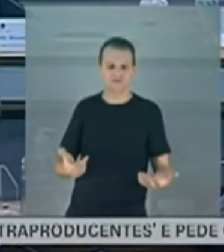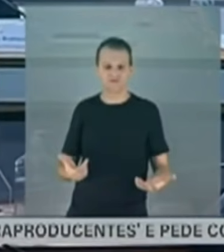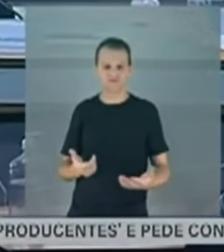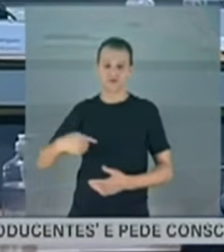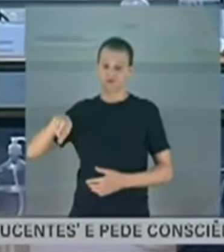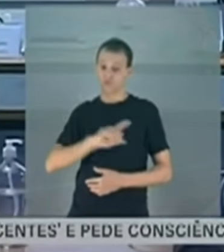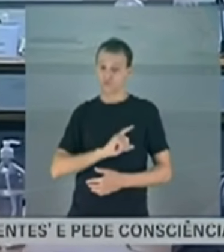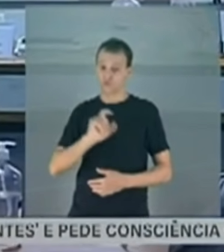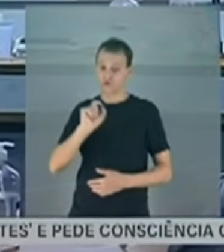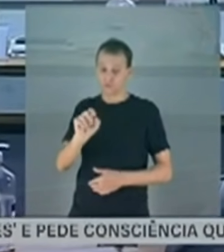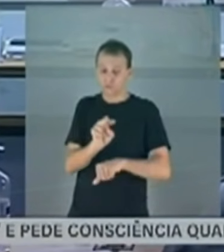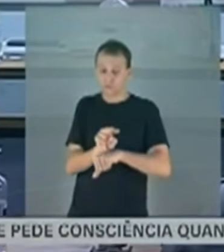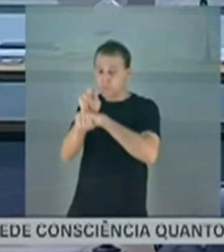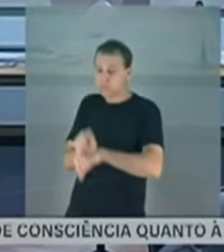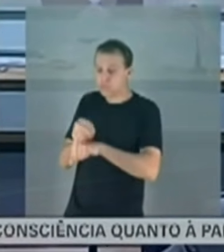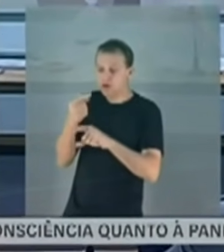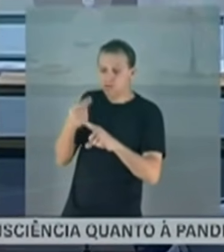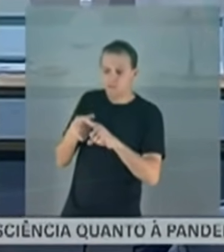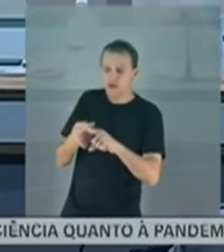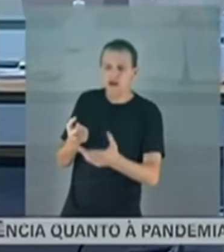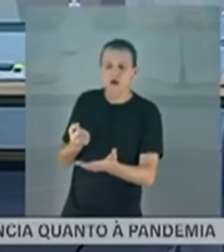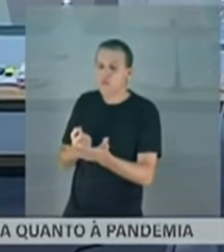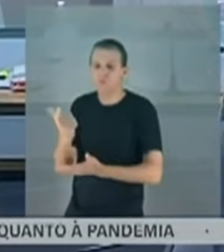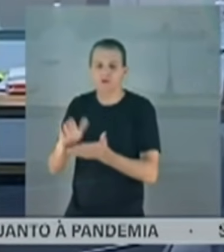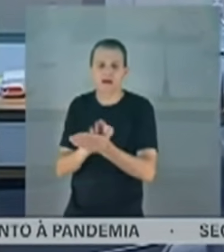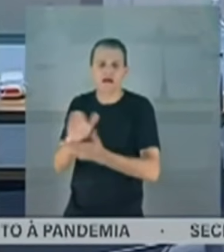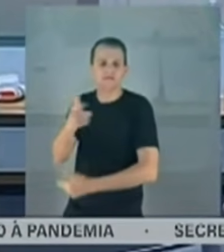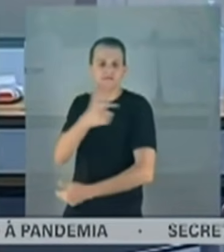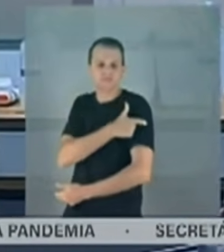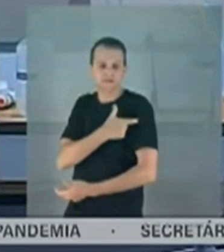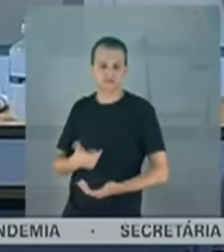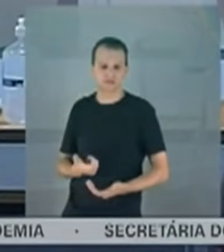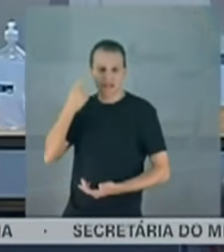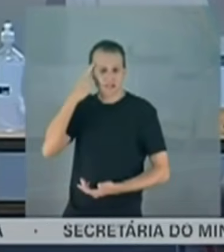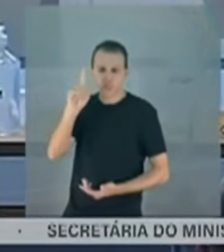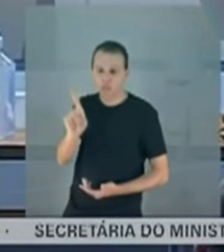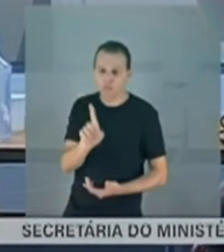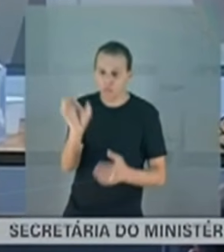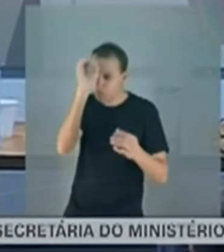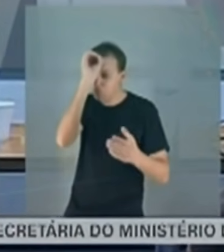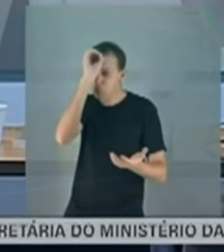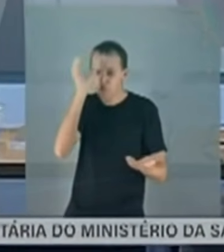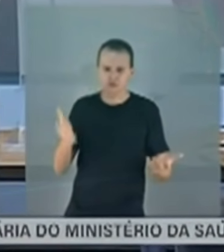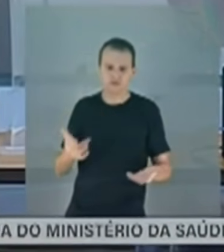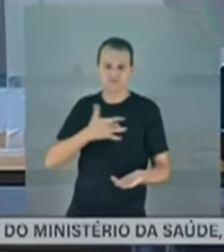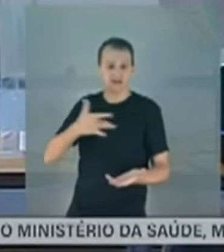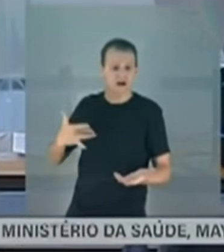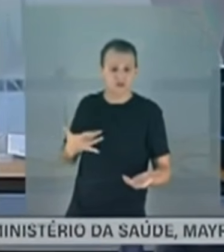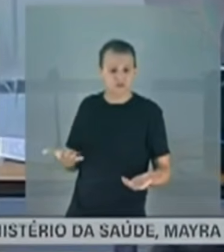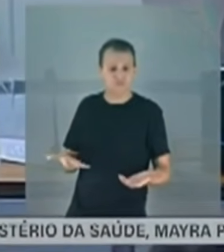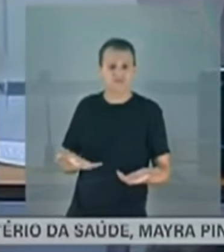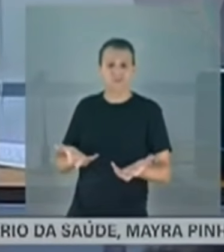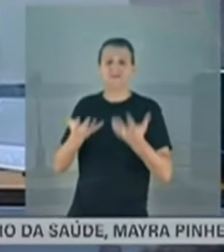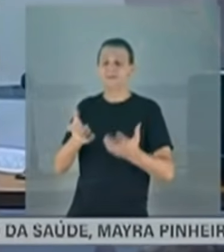não investigue porque que a gente não comprou vacina. E o Vossa Excelência, que não entende patavina de saúde, quer